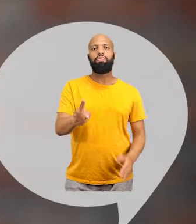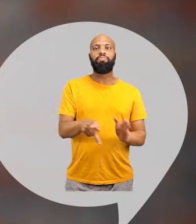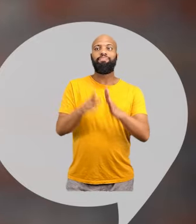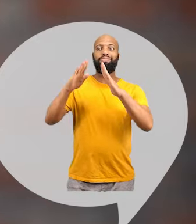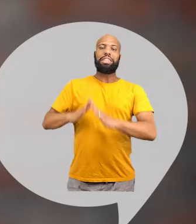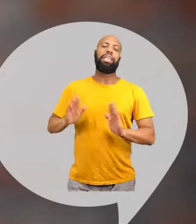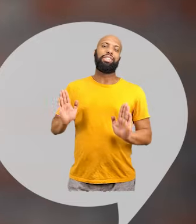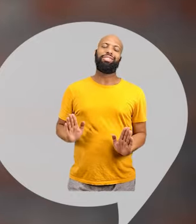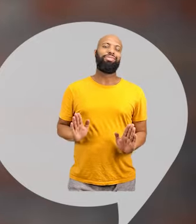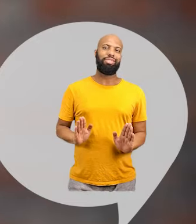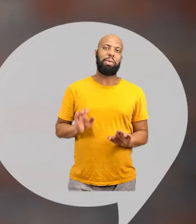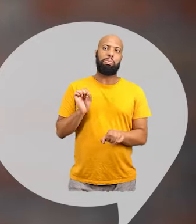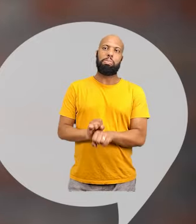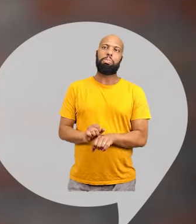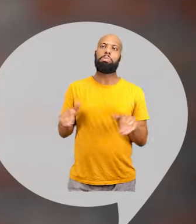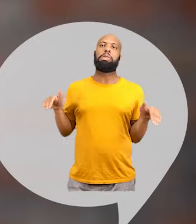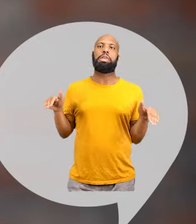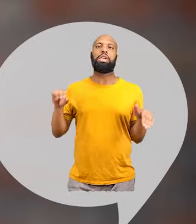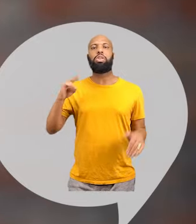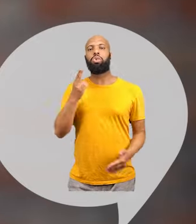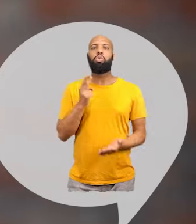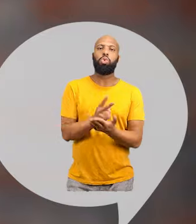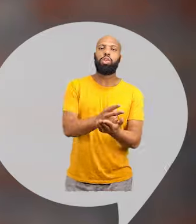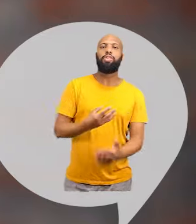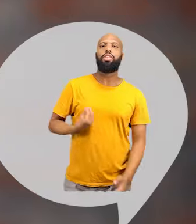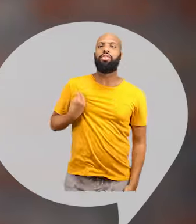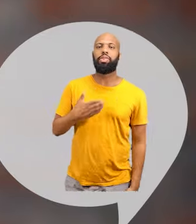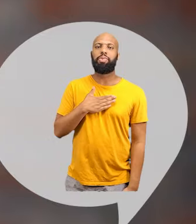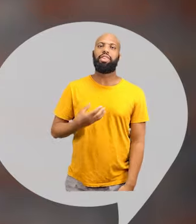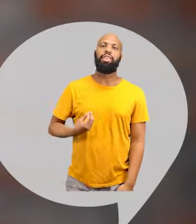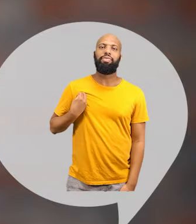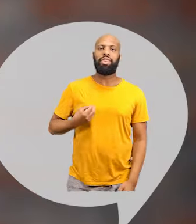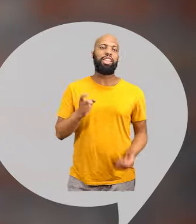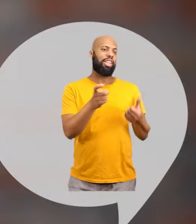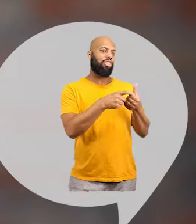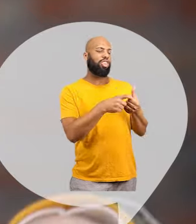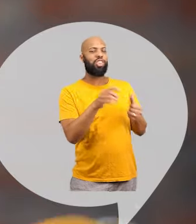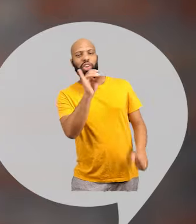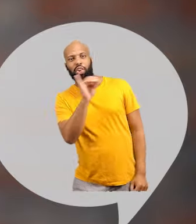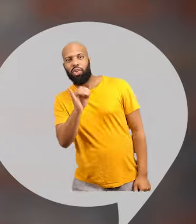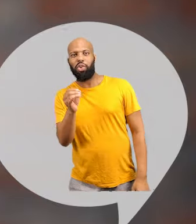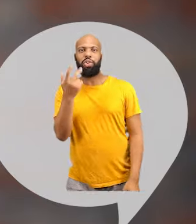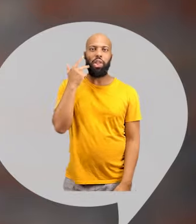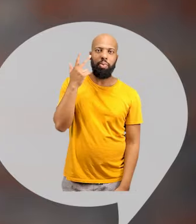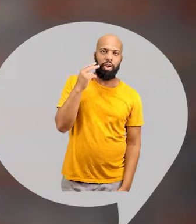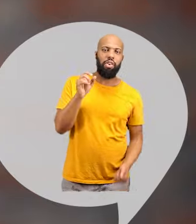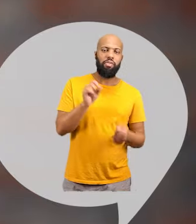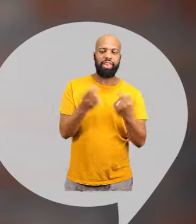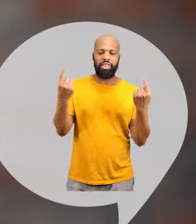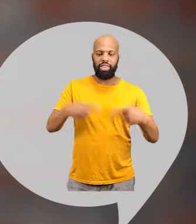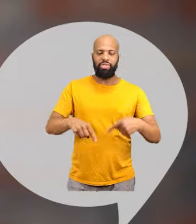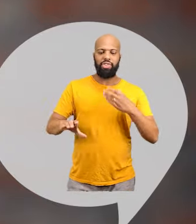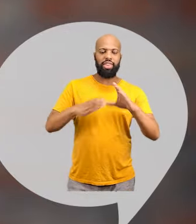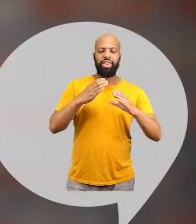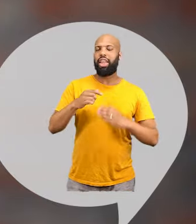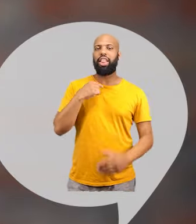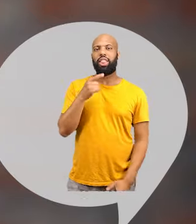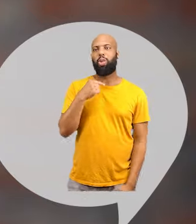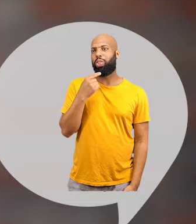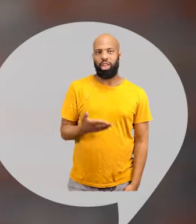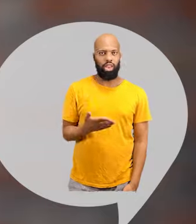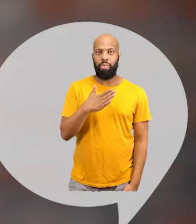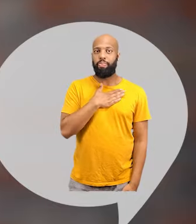casa parado ou Continuar viver minha vida tipo voltar Oi gente Tik Tok sabe vamos fazer um desafio aqui cantar não tem como